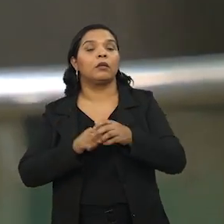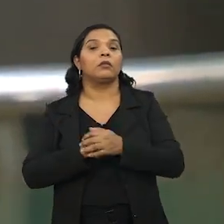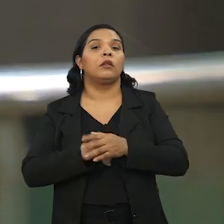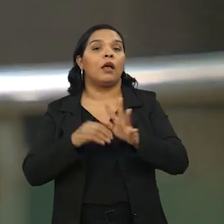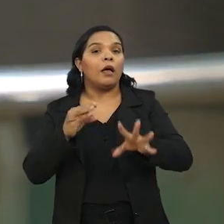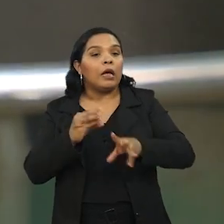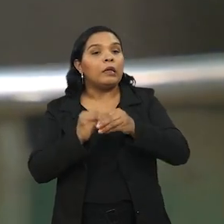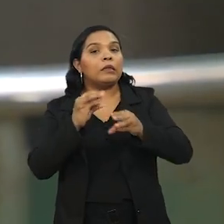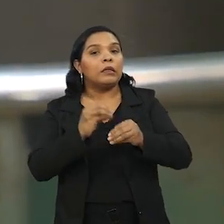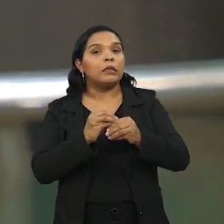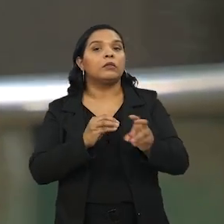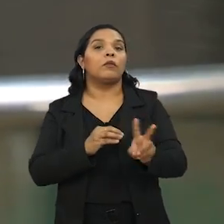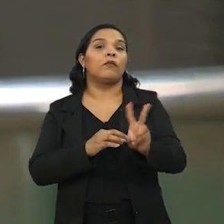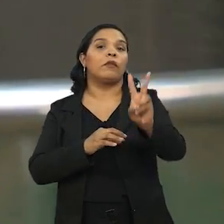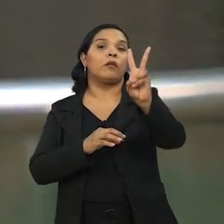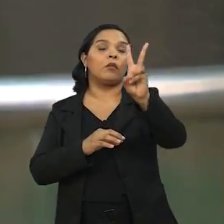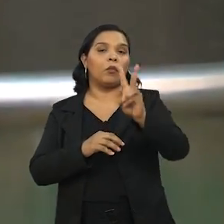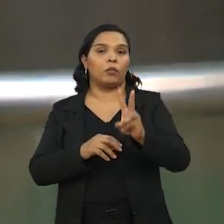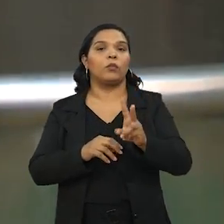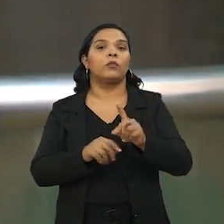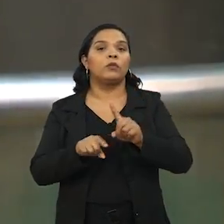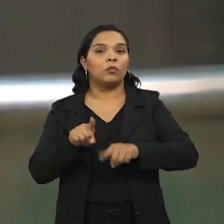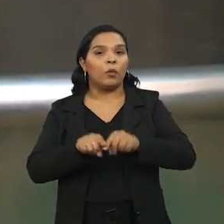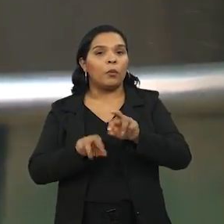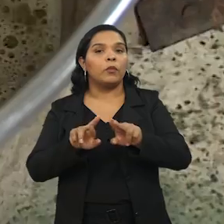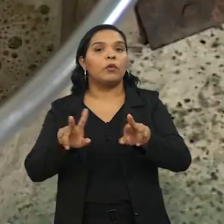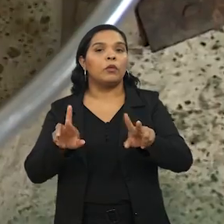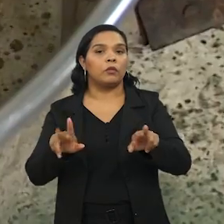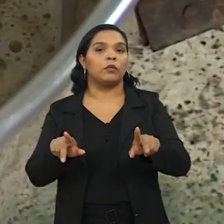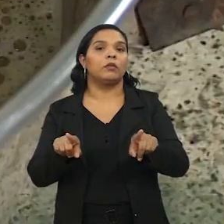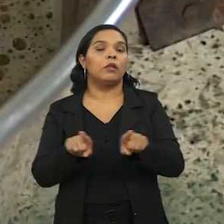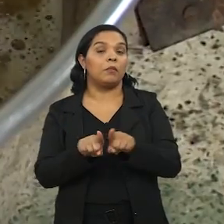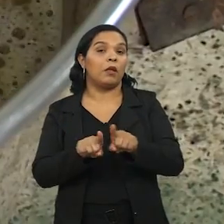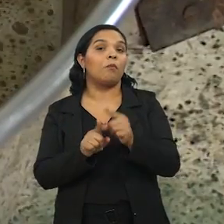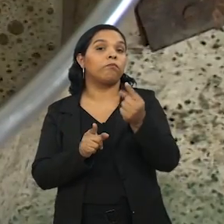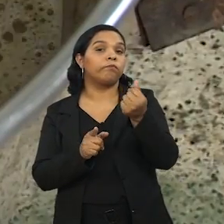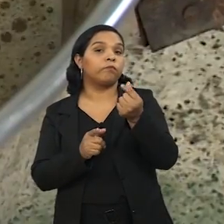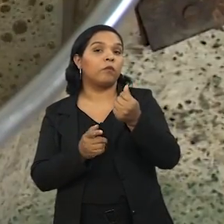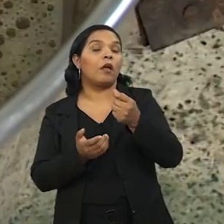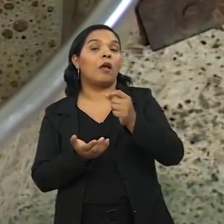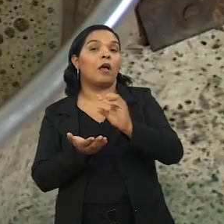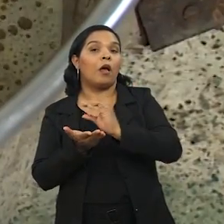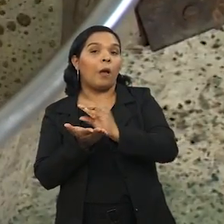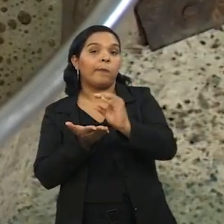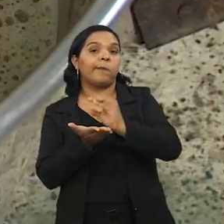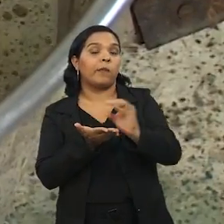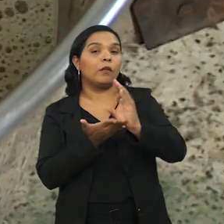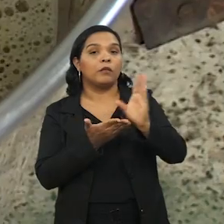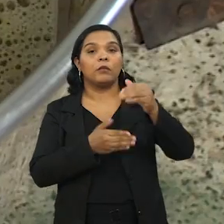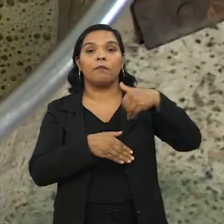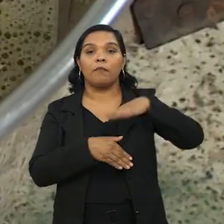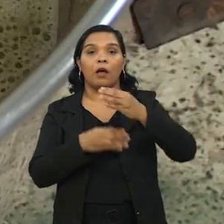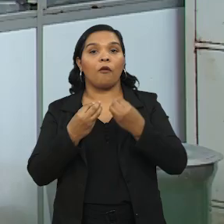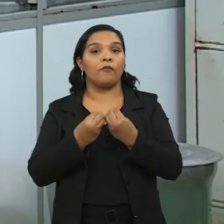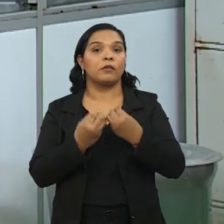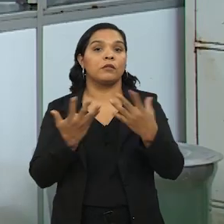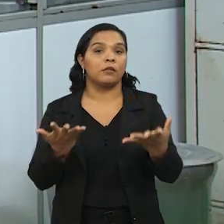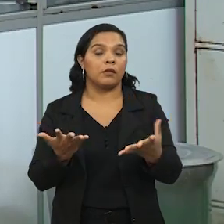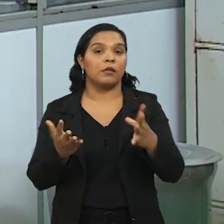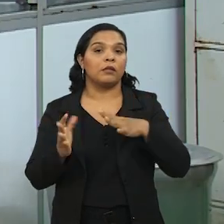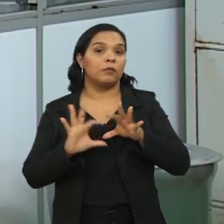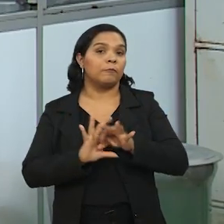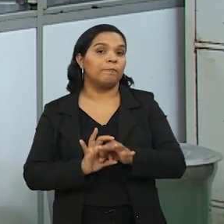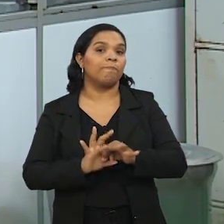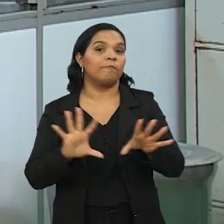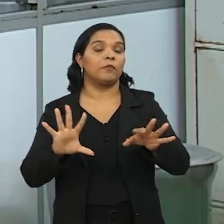transformando o produto deles, agregando valor no produto deles e com isso aumentando a sua rentabilidade. Quanto mais a gente puder oferecer,